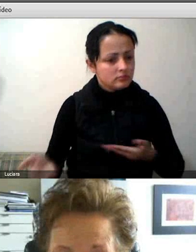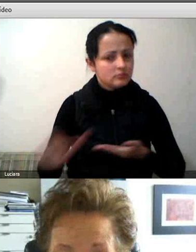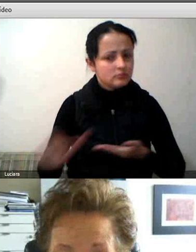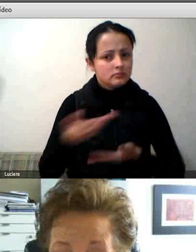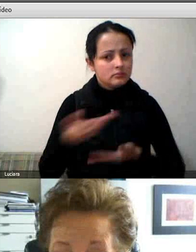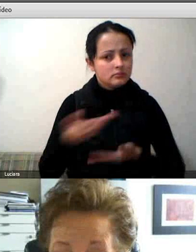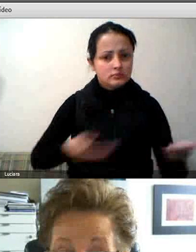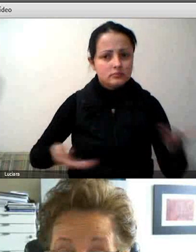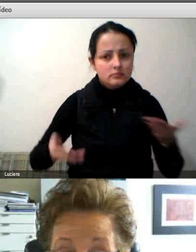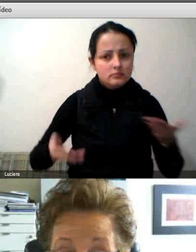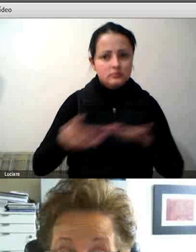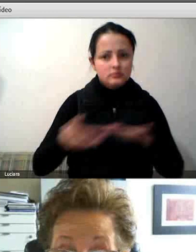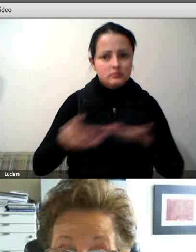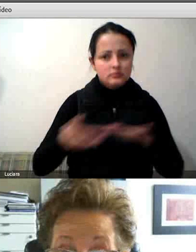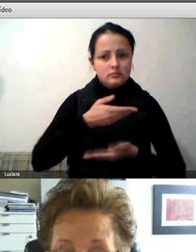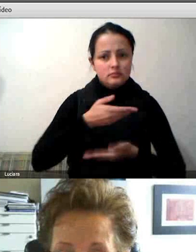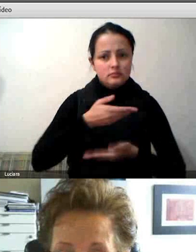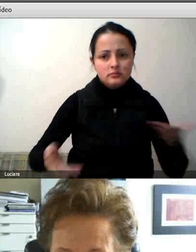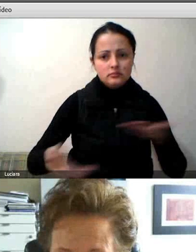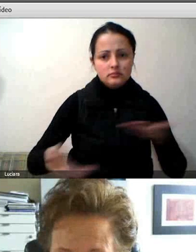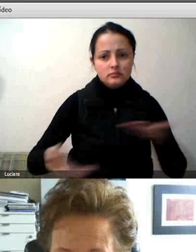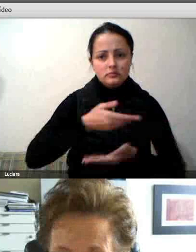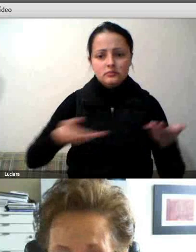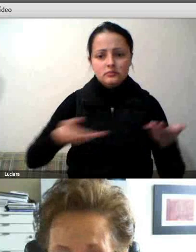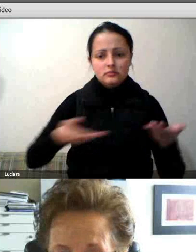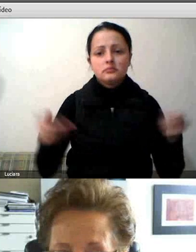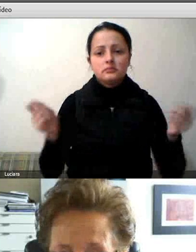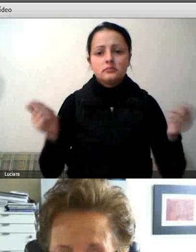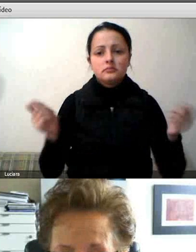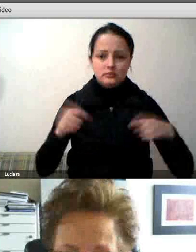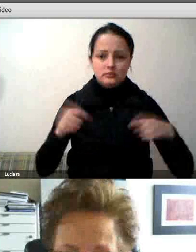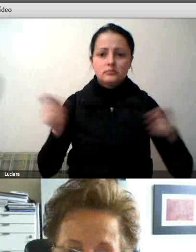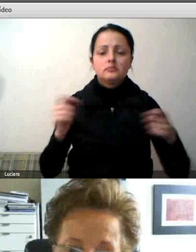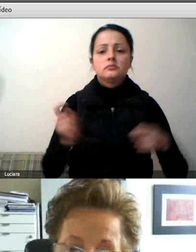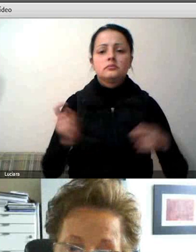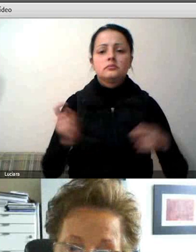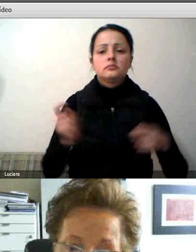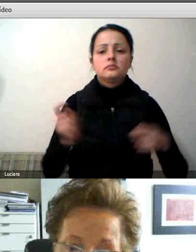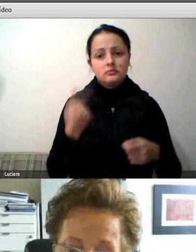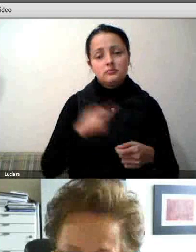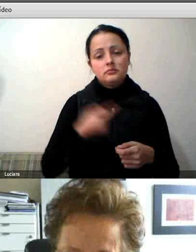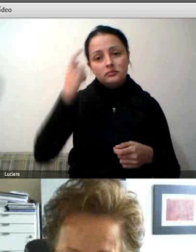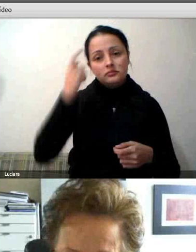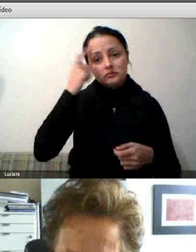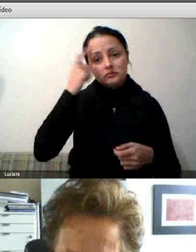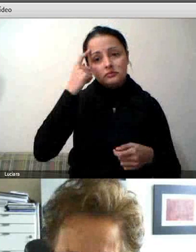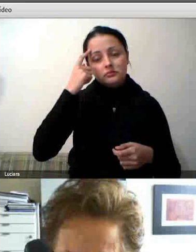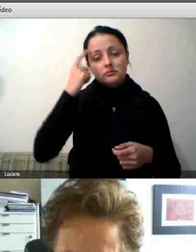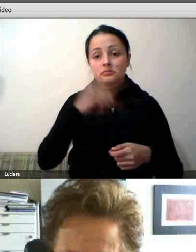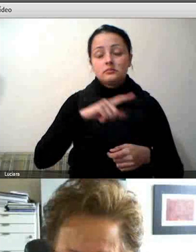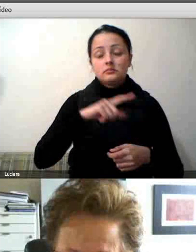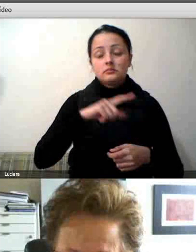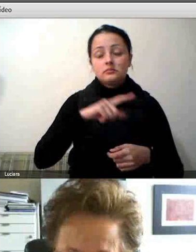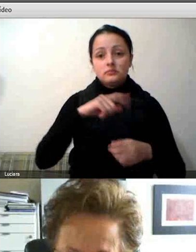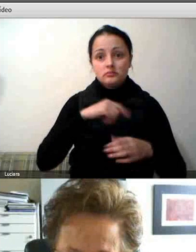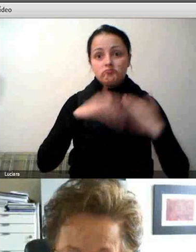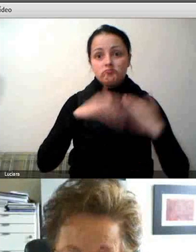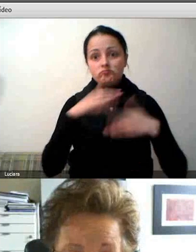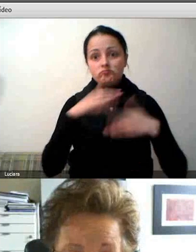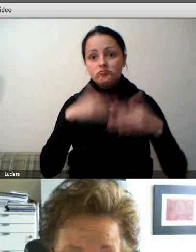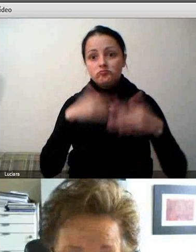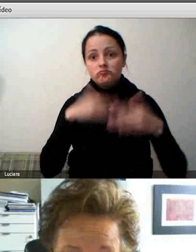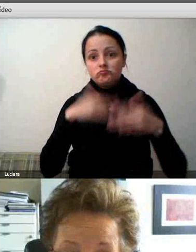se desenvolvem em operações. Operações é que há uma contribuição de A